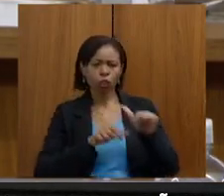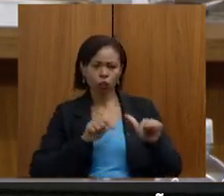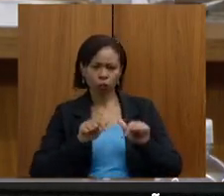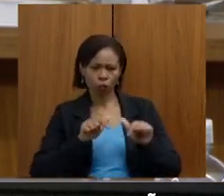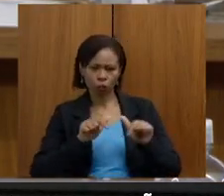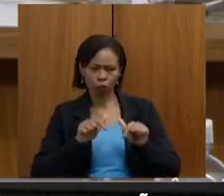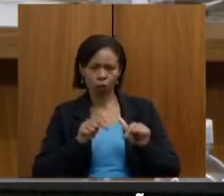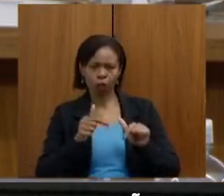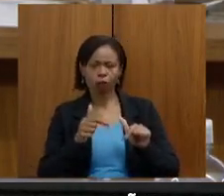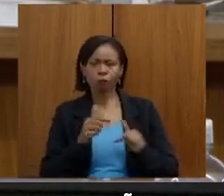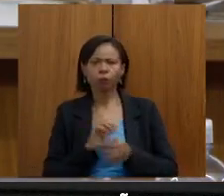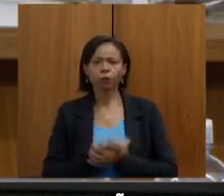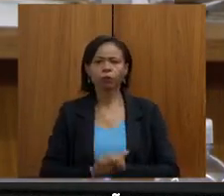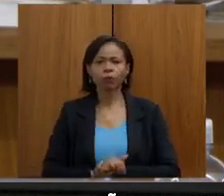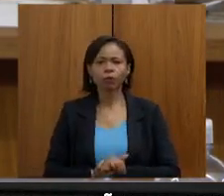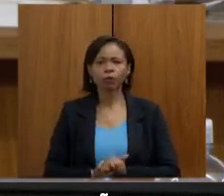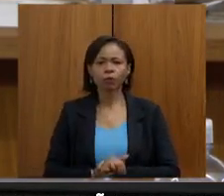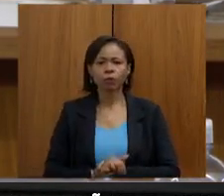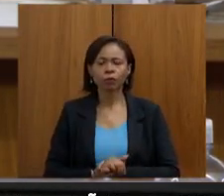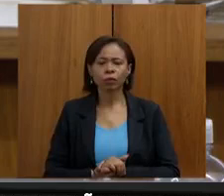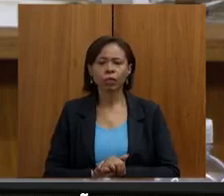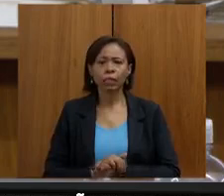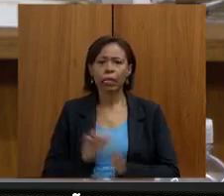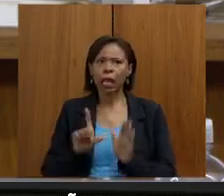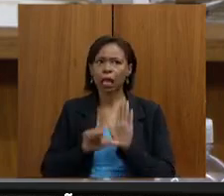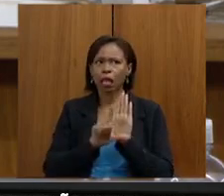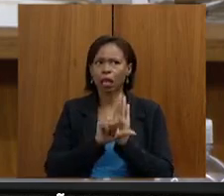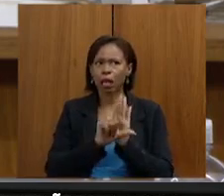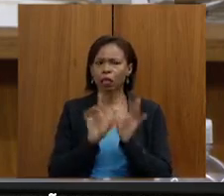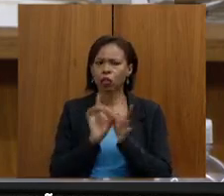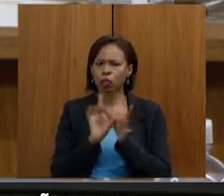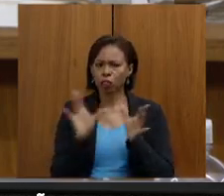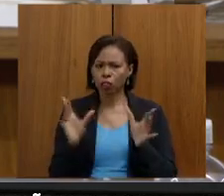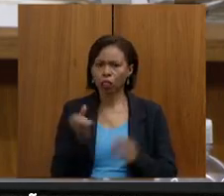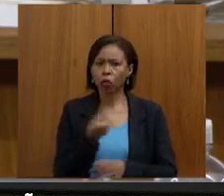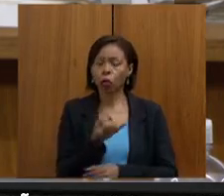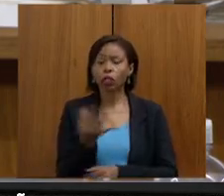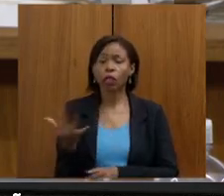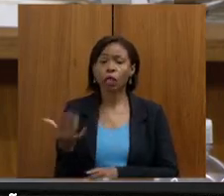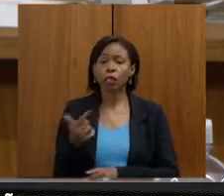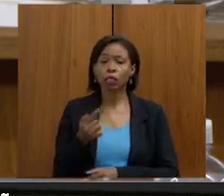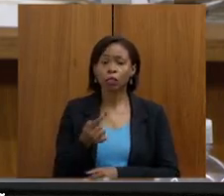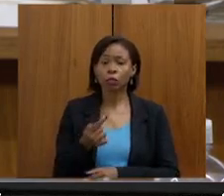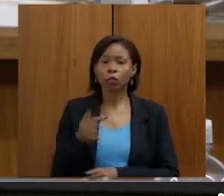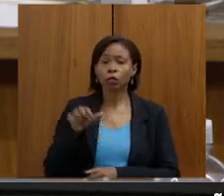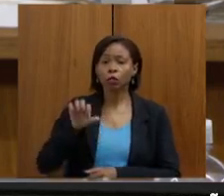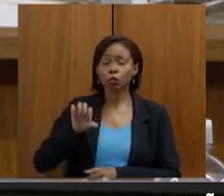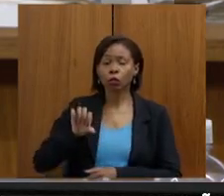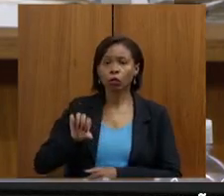efetivo da nossa autorizado pela lei é um total de sete